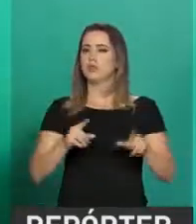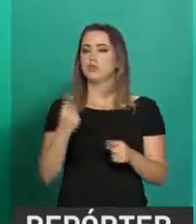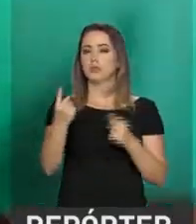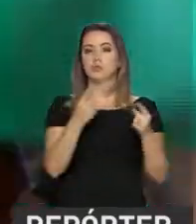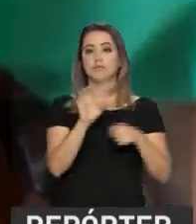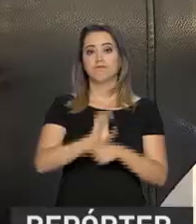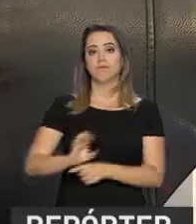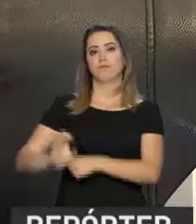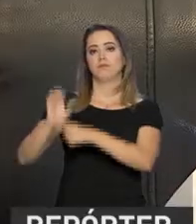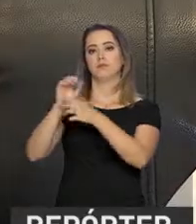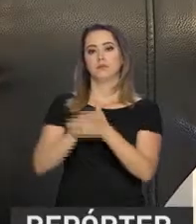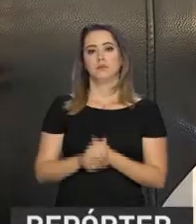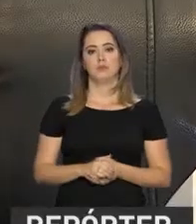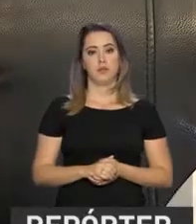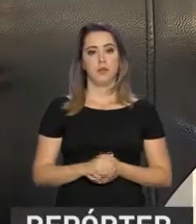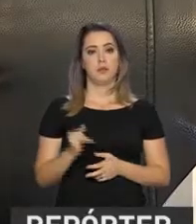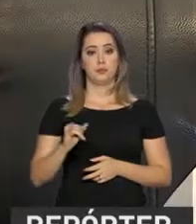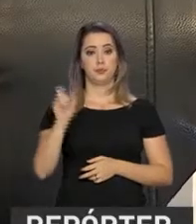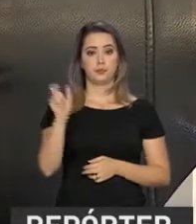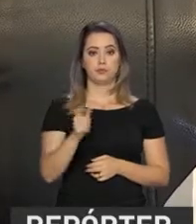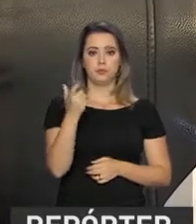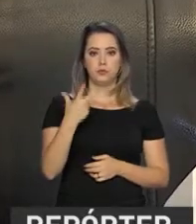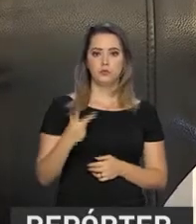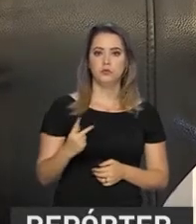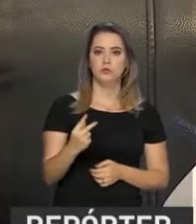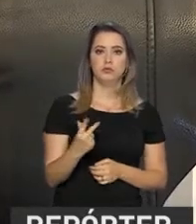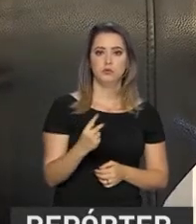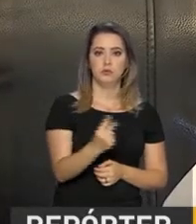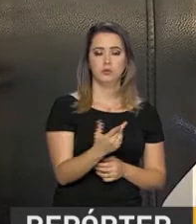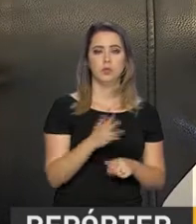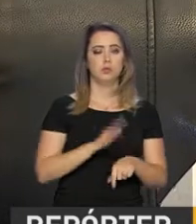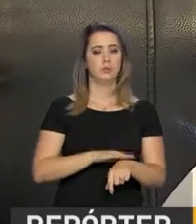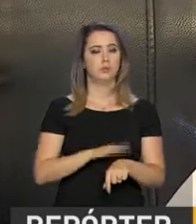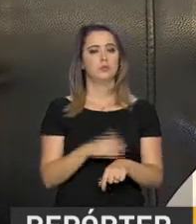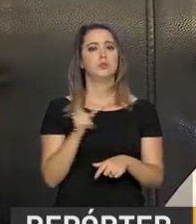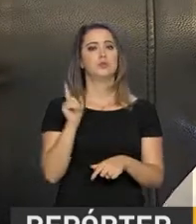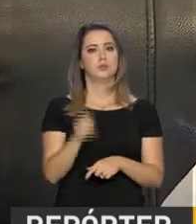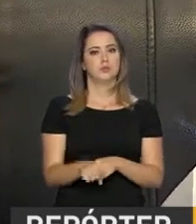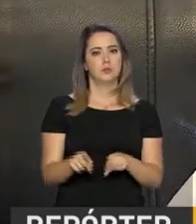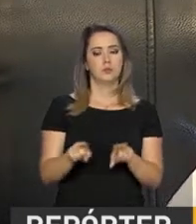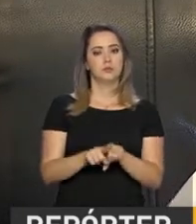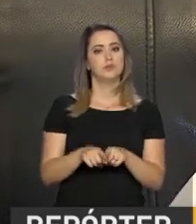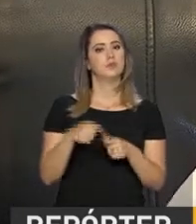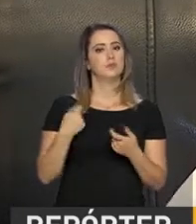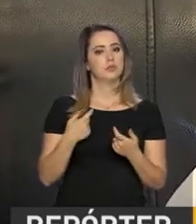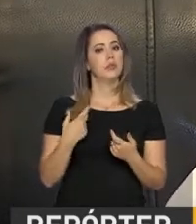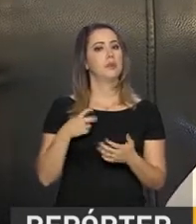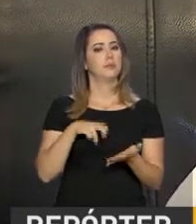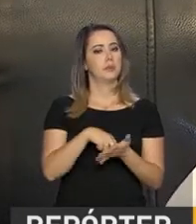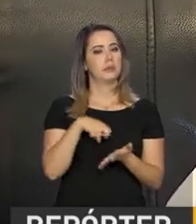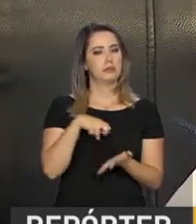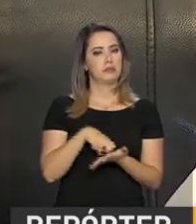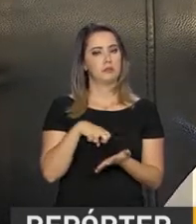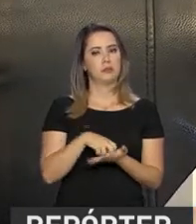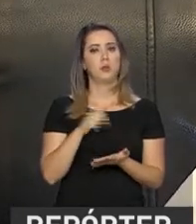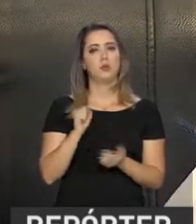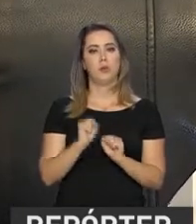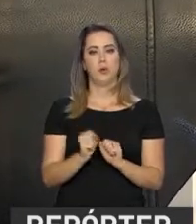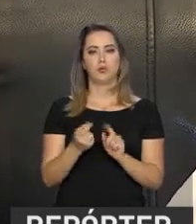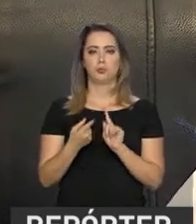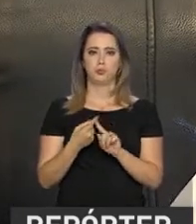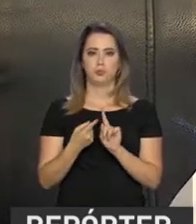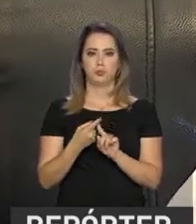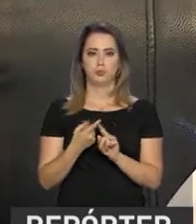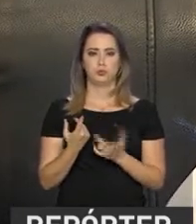da federação. Caso o produtor não vacine no período, ele tem sanções que são aplicadas. A primeira delas